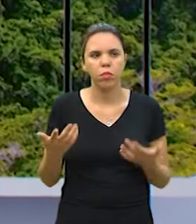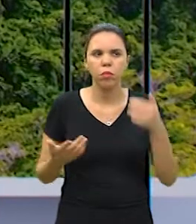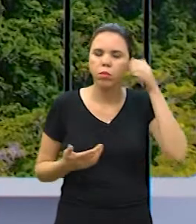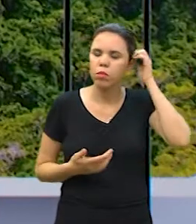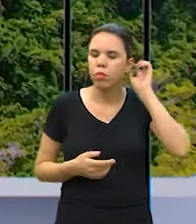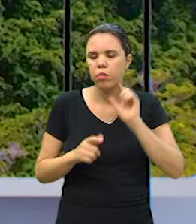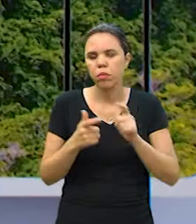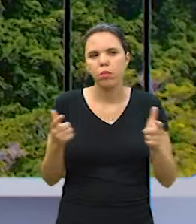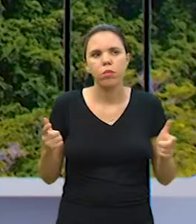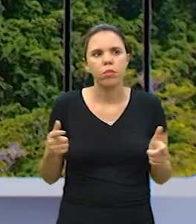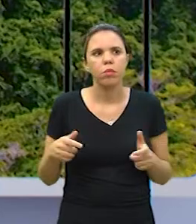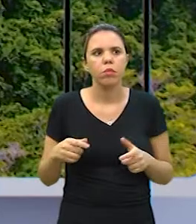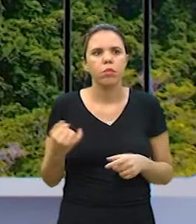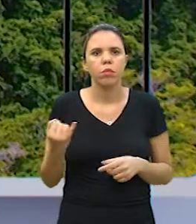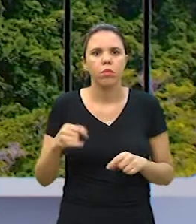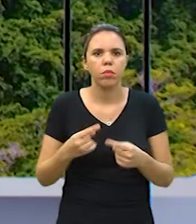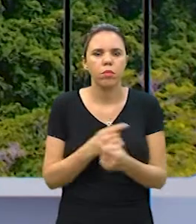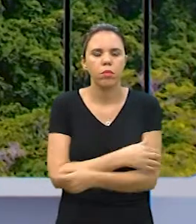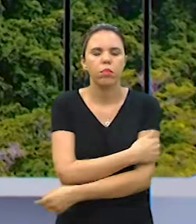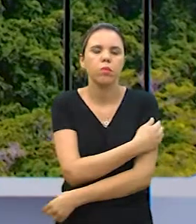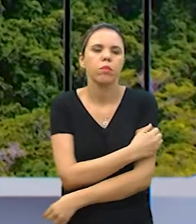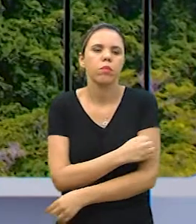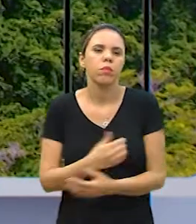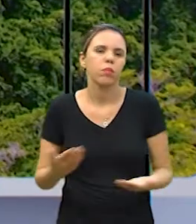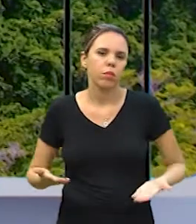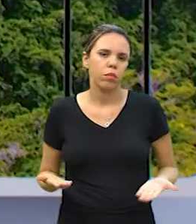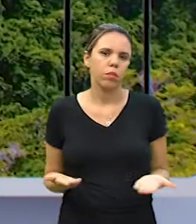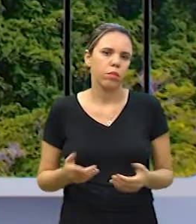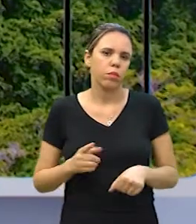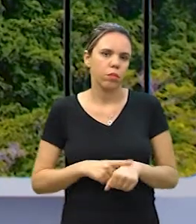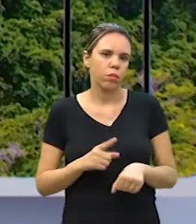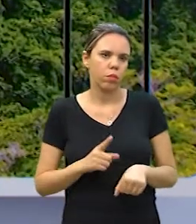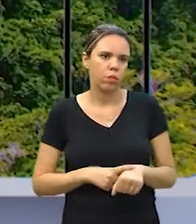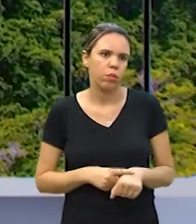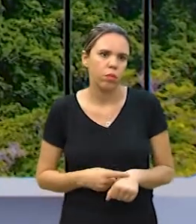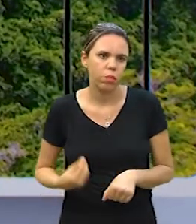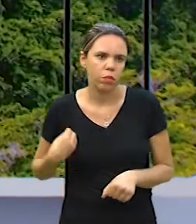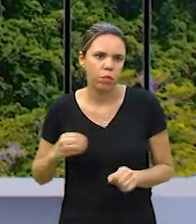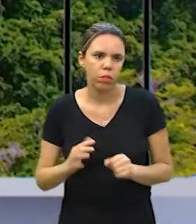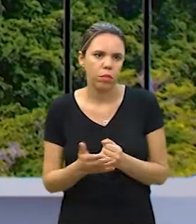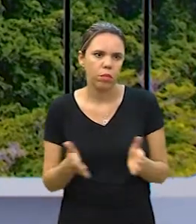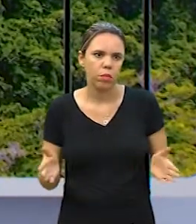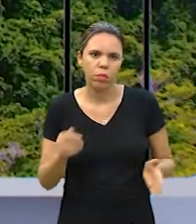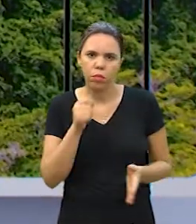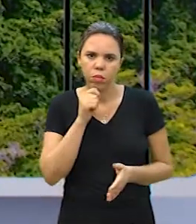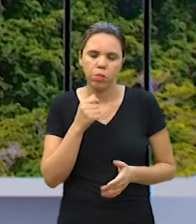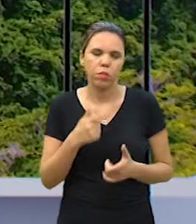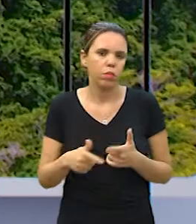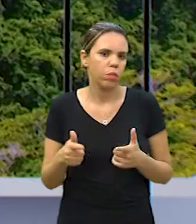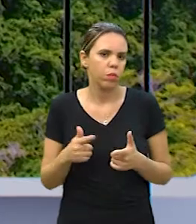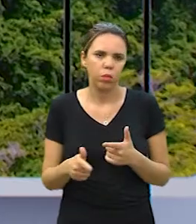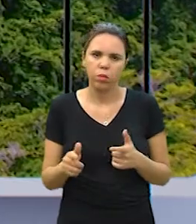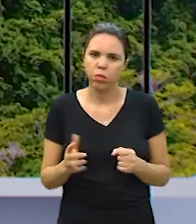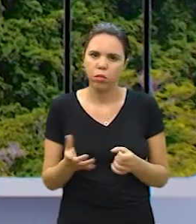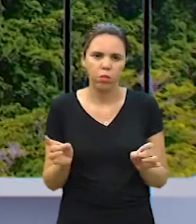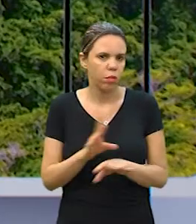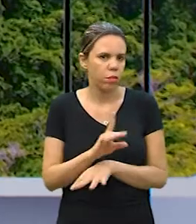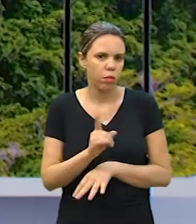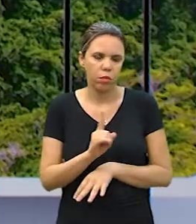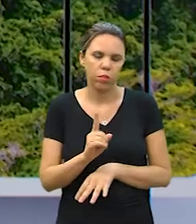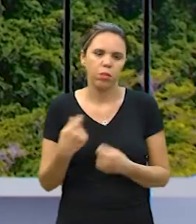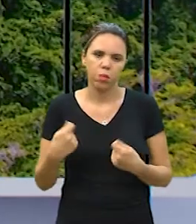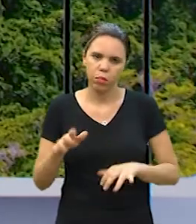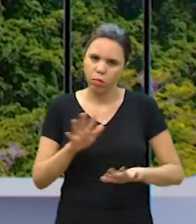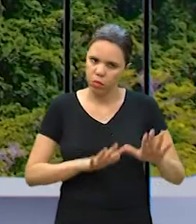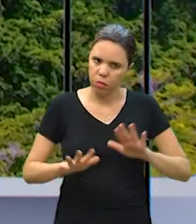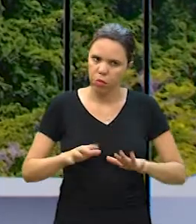é uma das grandes questões, um dos grandes desafios agora, nesse momento. Nós estamos em pandemia ainda, os casos da pandemia não acabou,